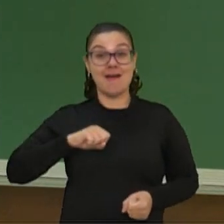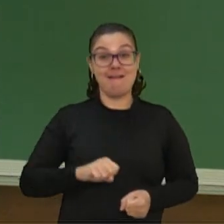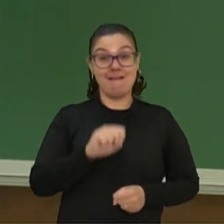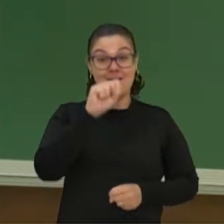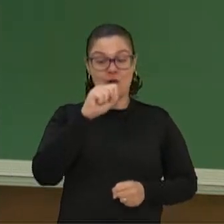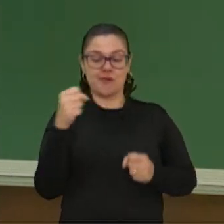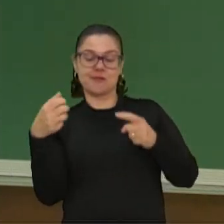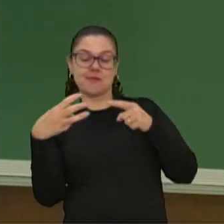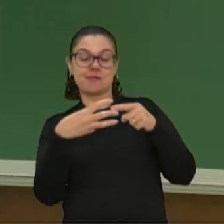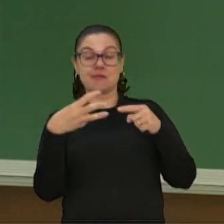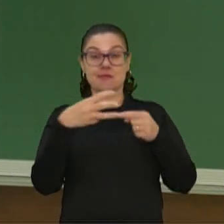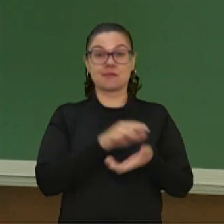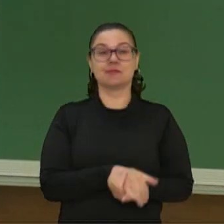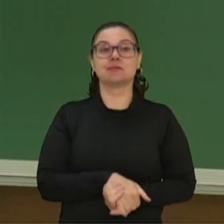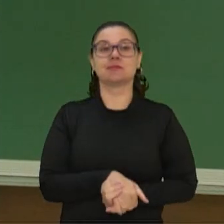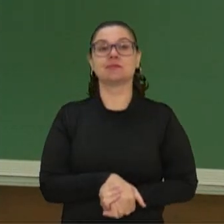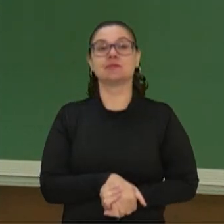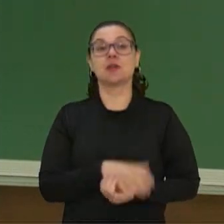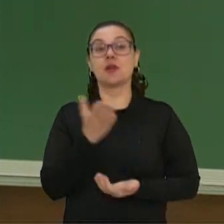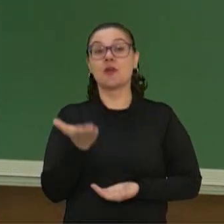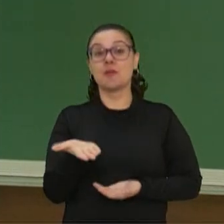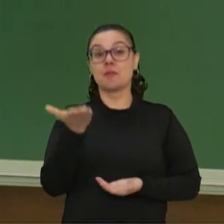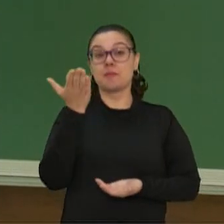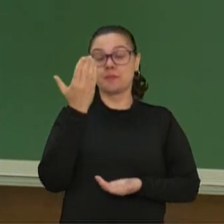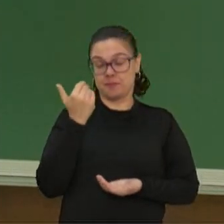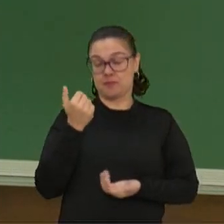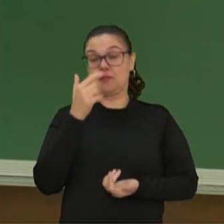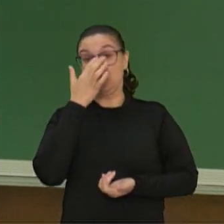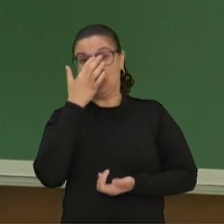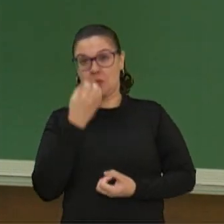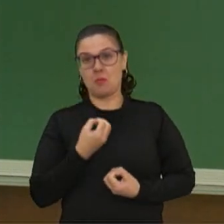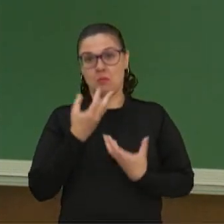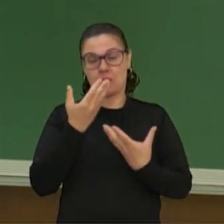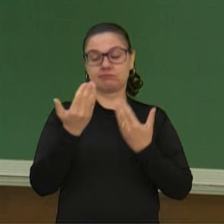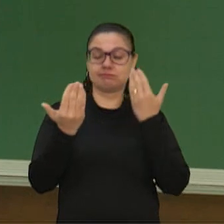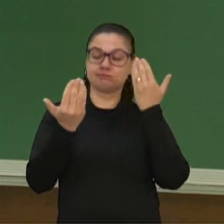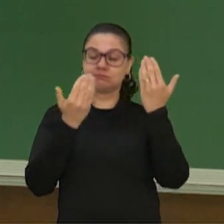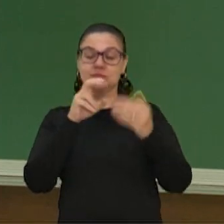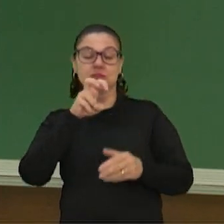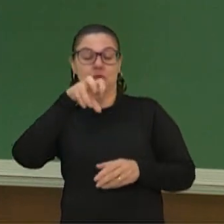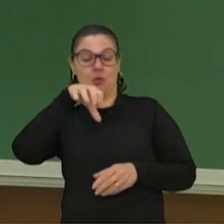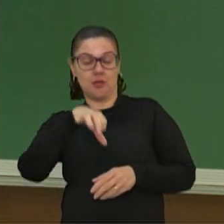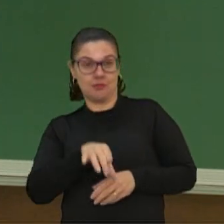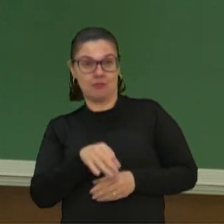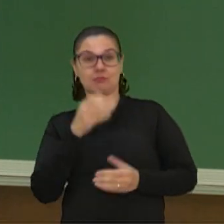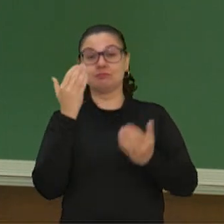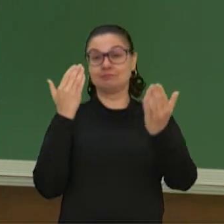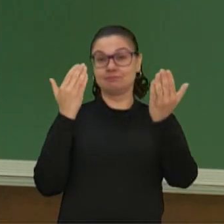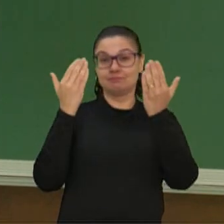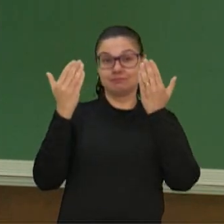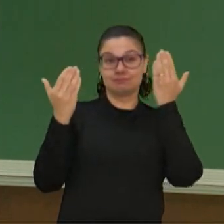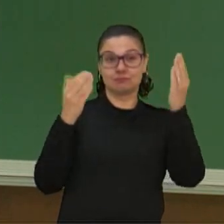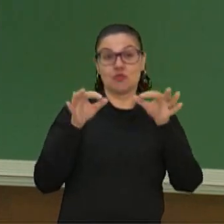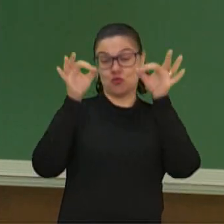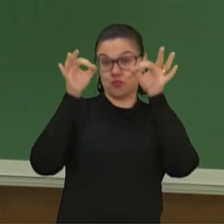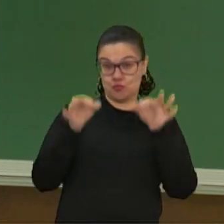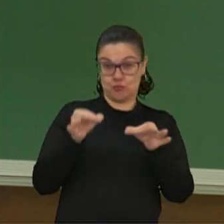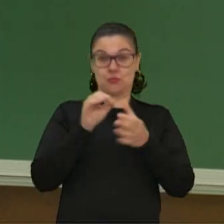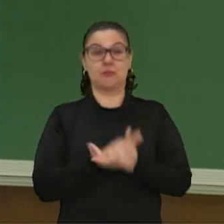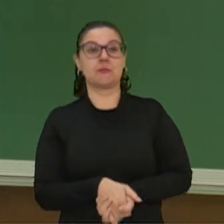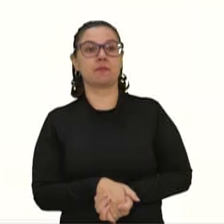terceira parte do romance. Trouxe para vocês o romance ou poema 59, ou Da Reflexão dos